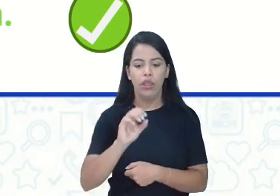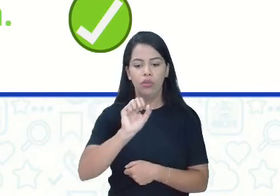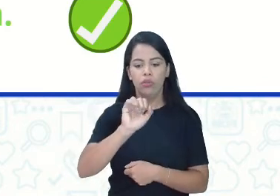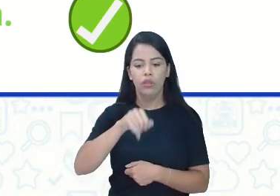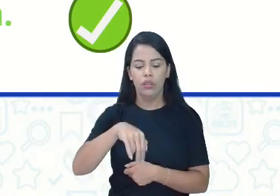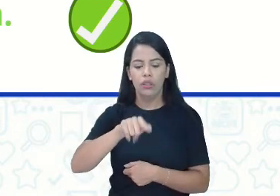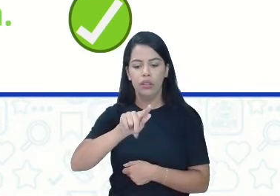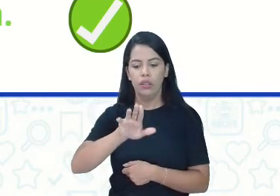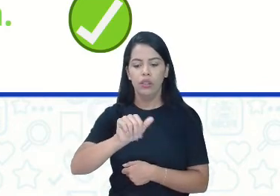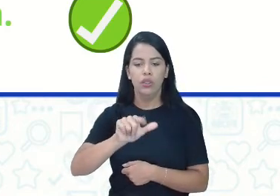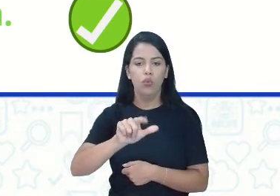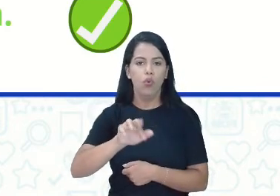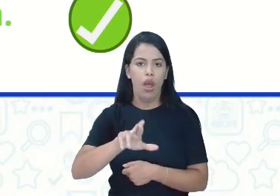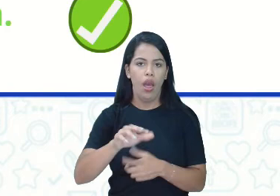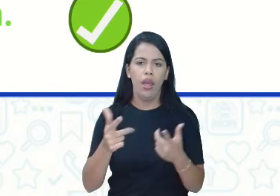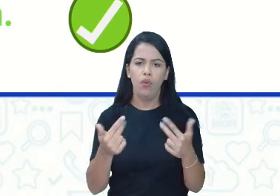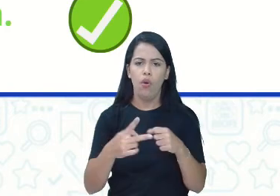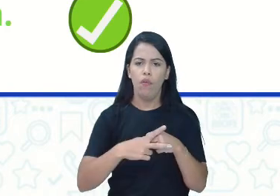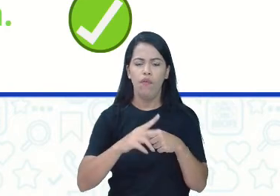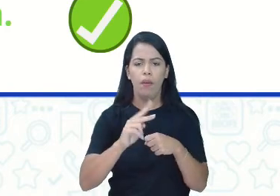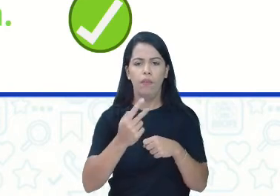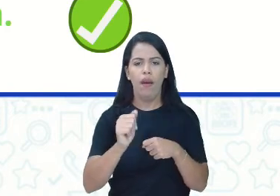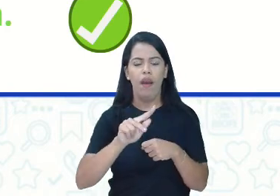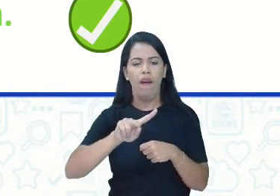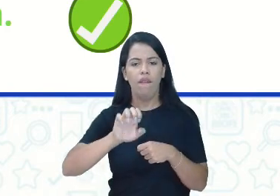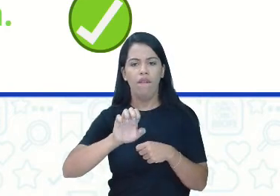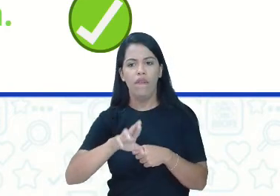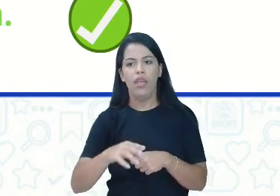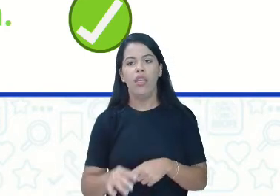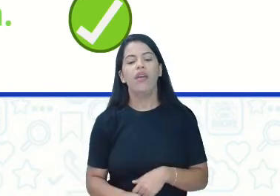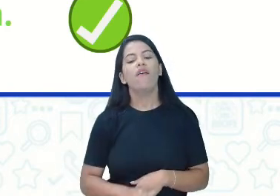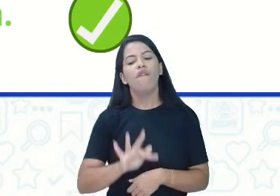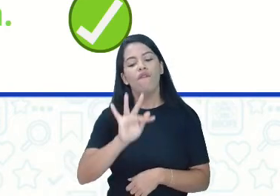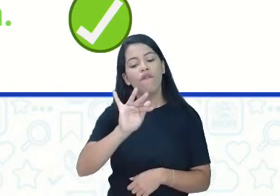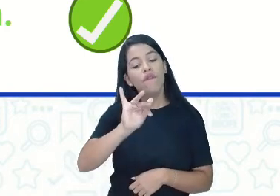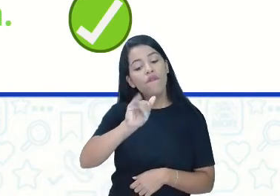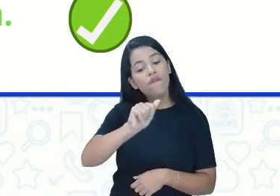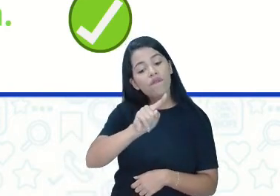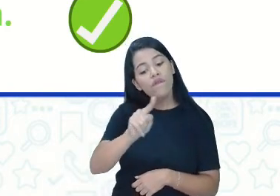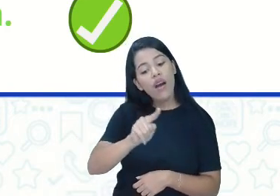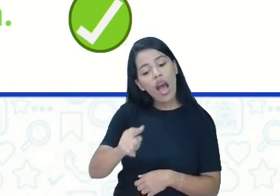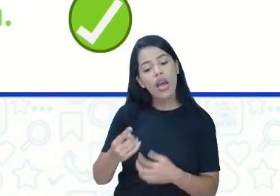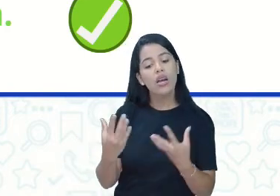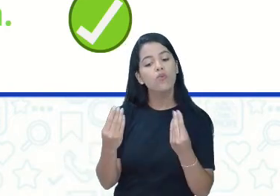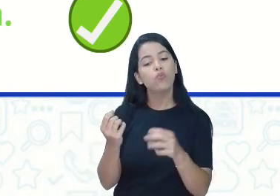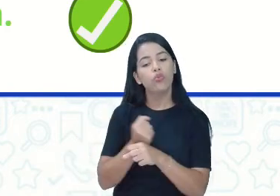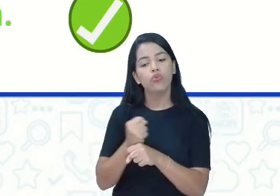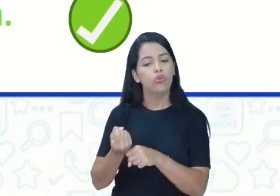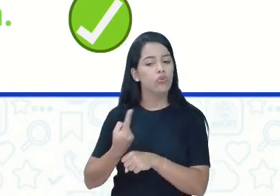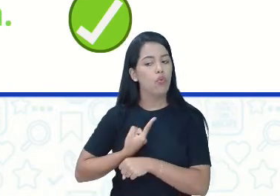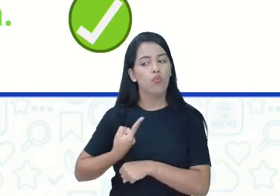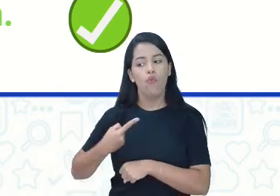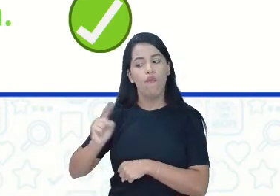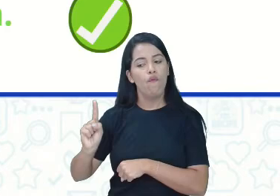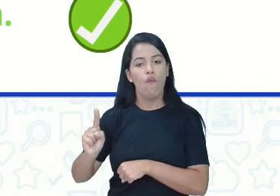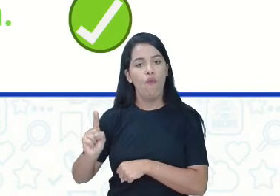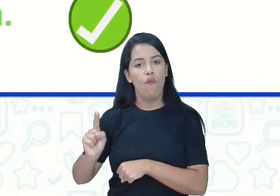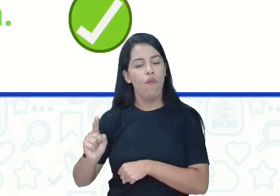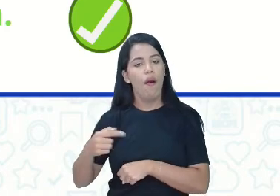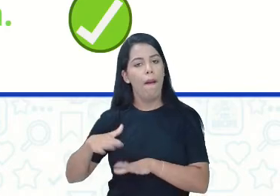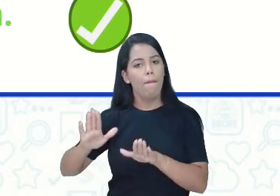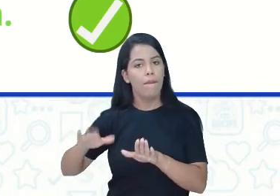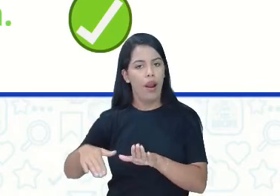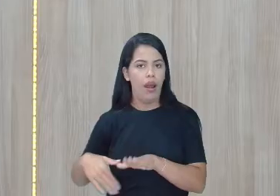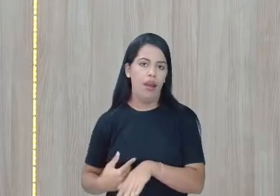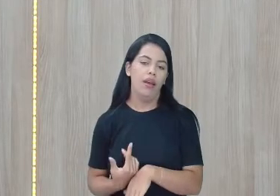como o verbo haver. Então, faz muitos anos que eu não vou à praia. Essa é a forma correta de se